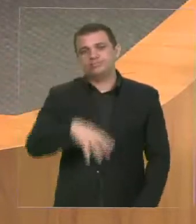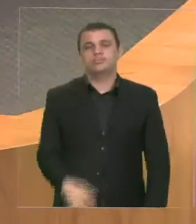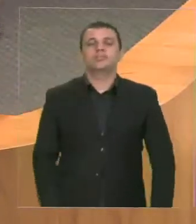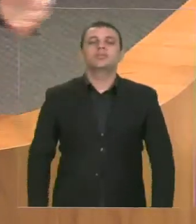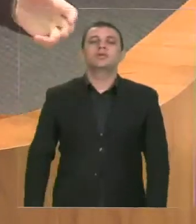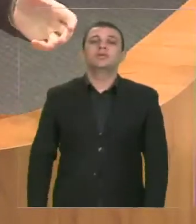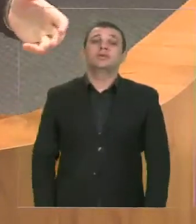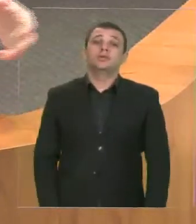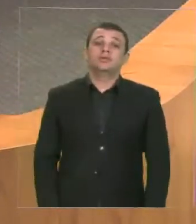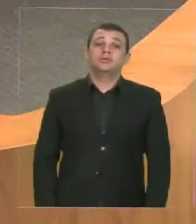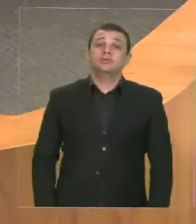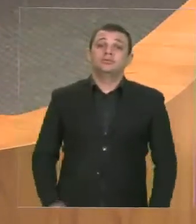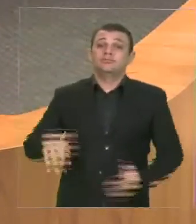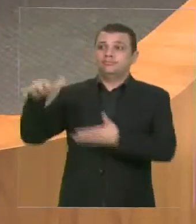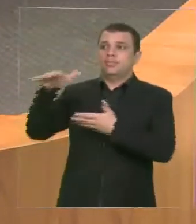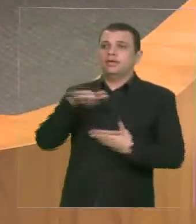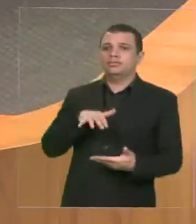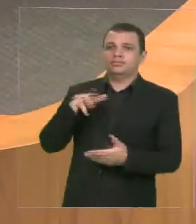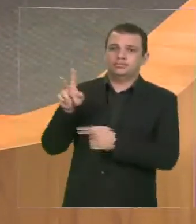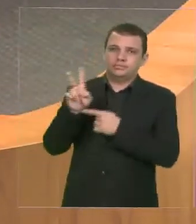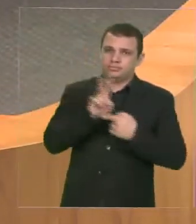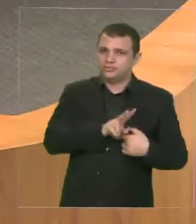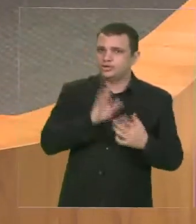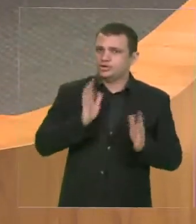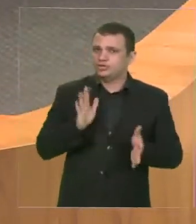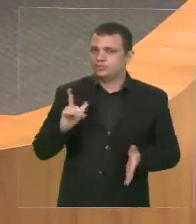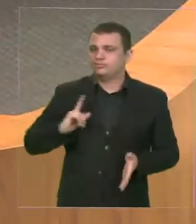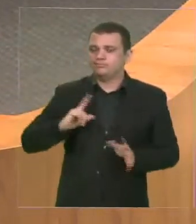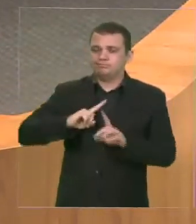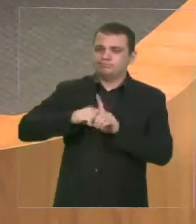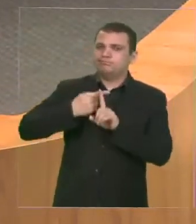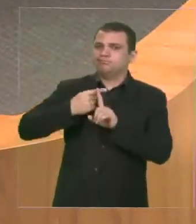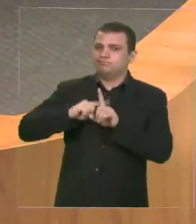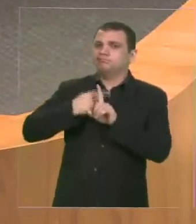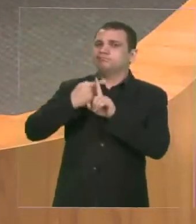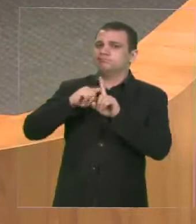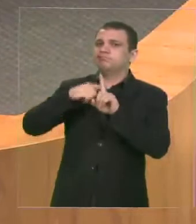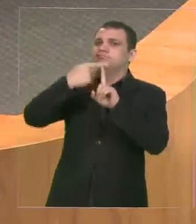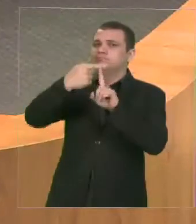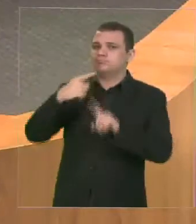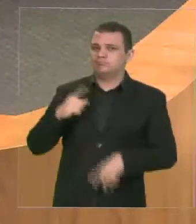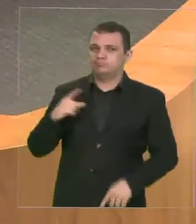de um montante que já vem aumentando